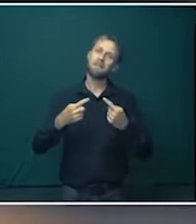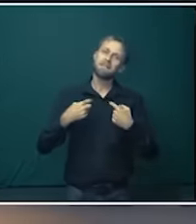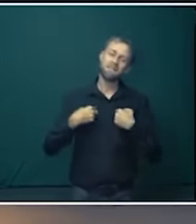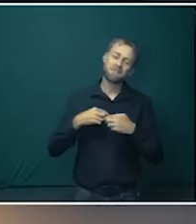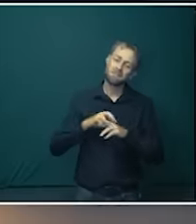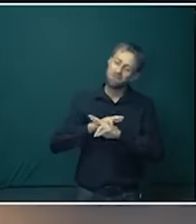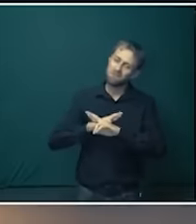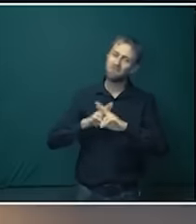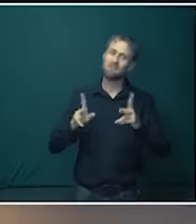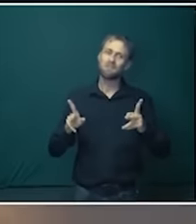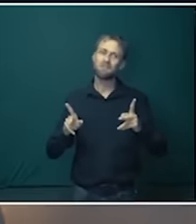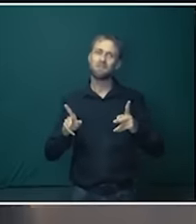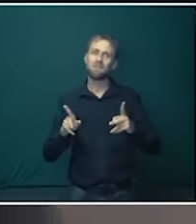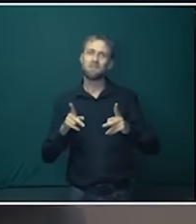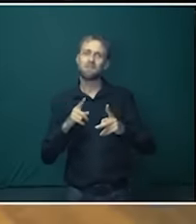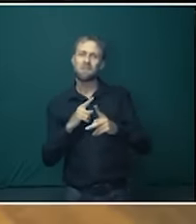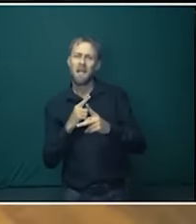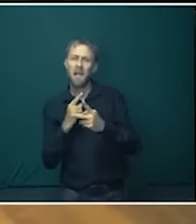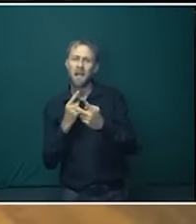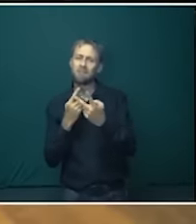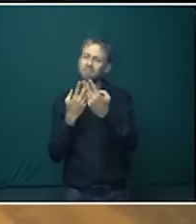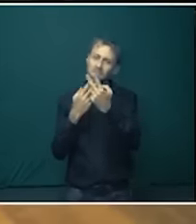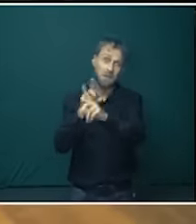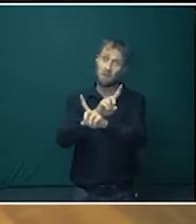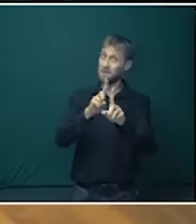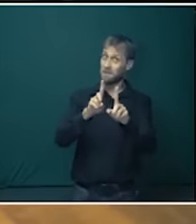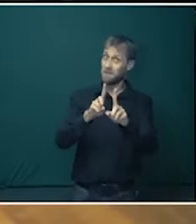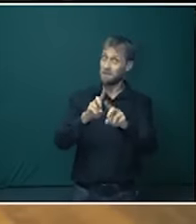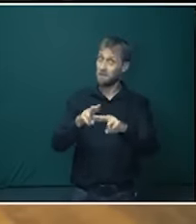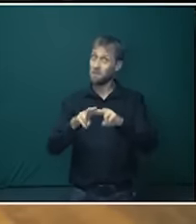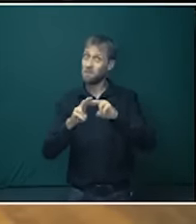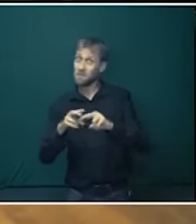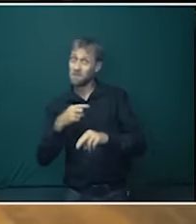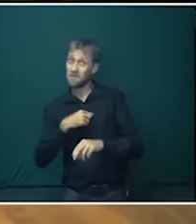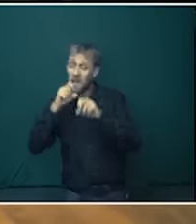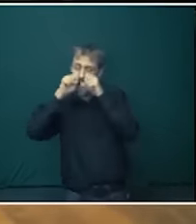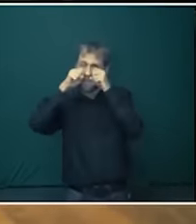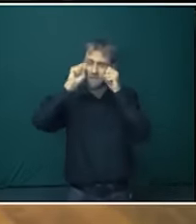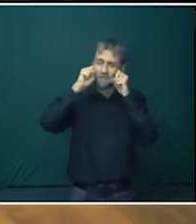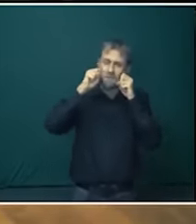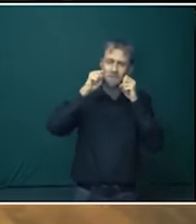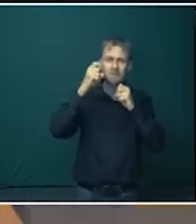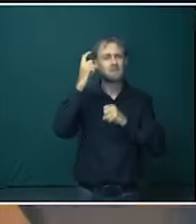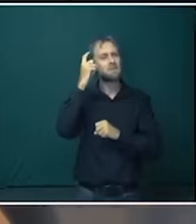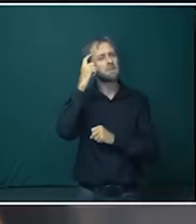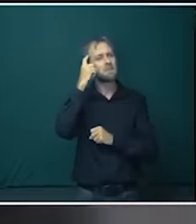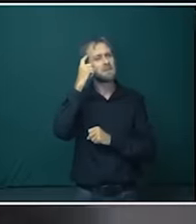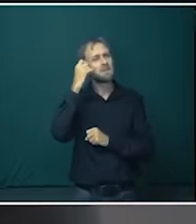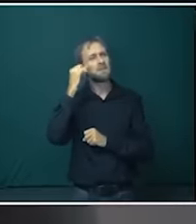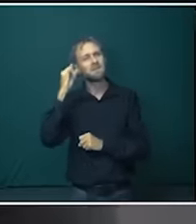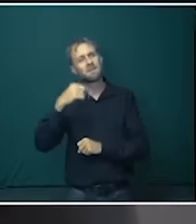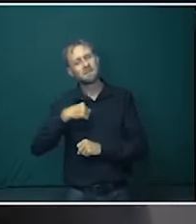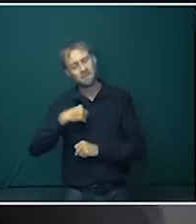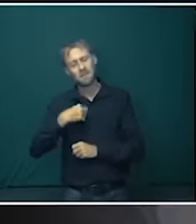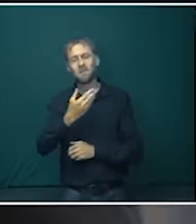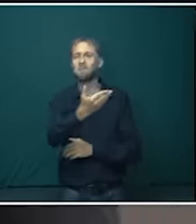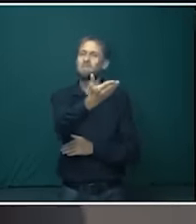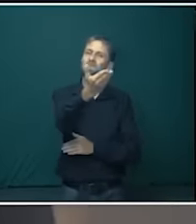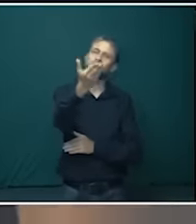Mas eu não sou você, por isso eu passei essa noite chorando e pensando. Se eu fosse você.